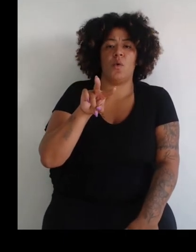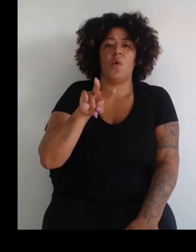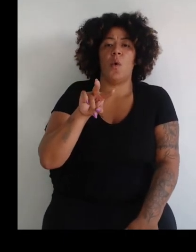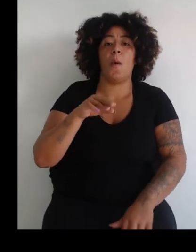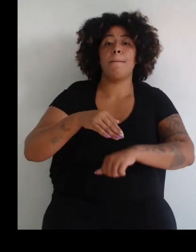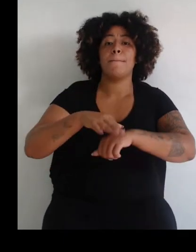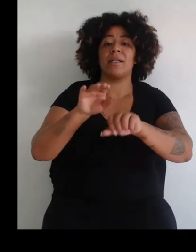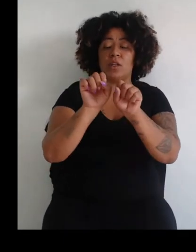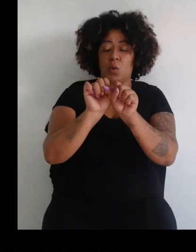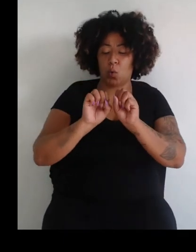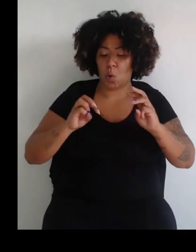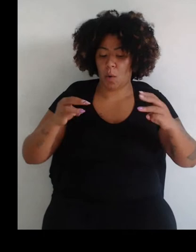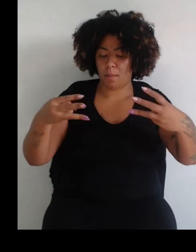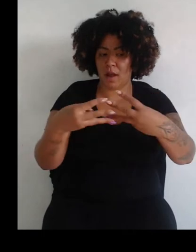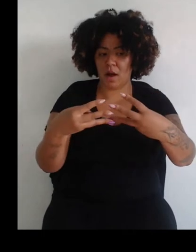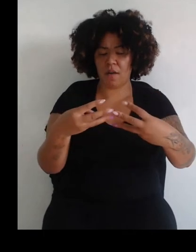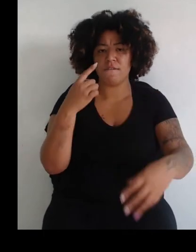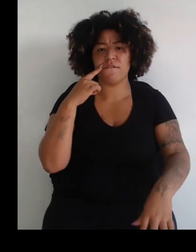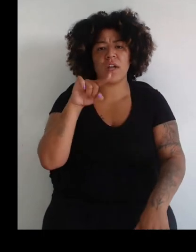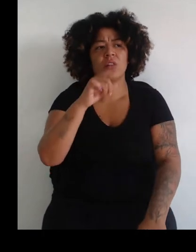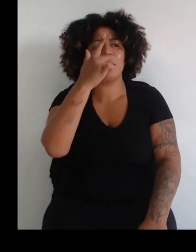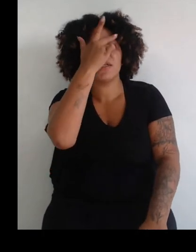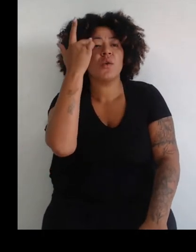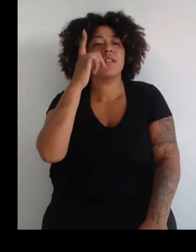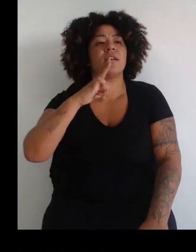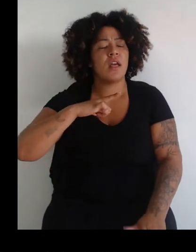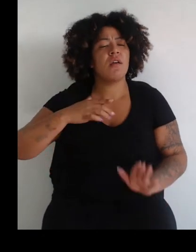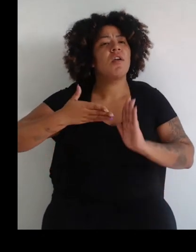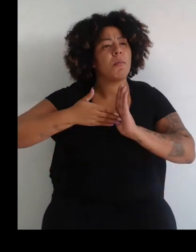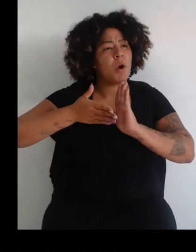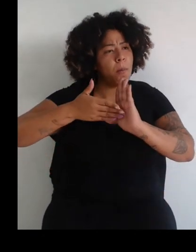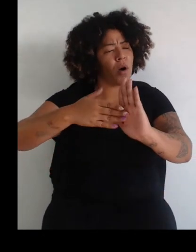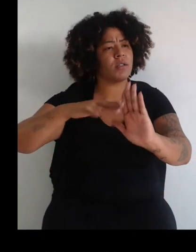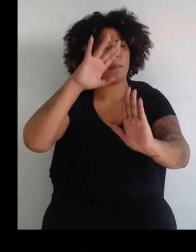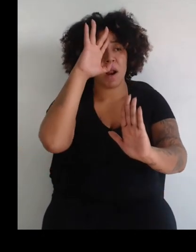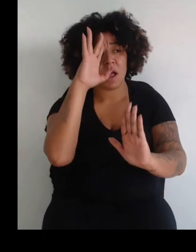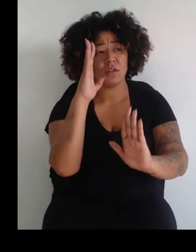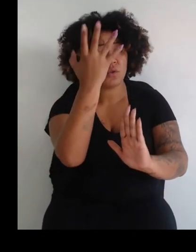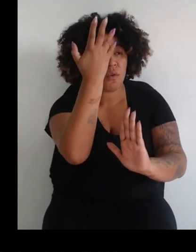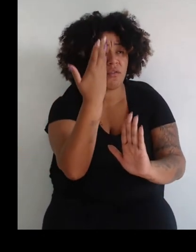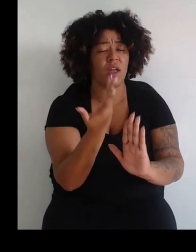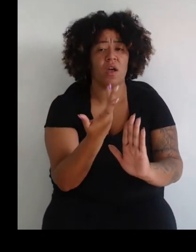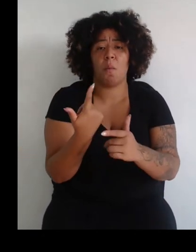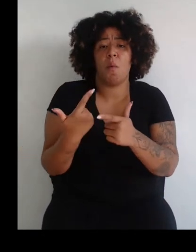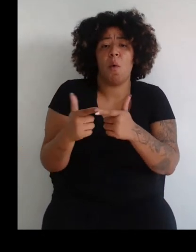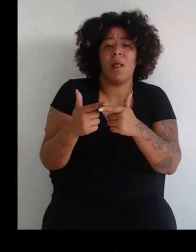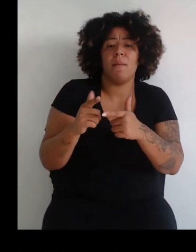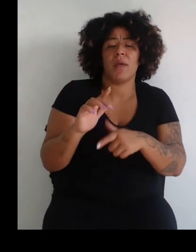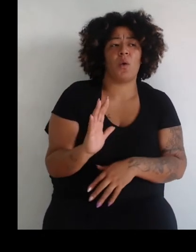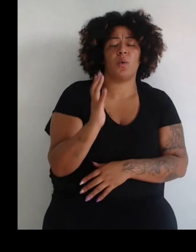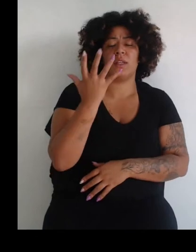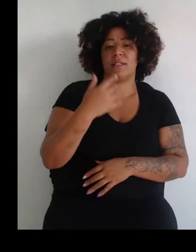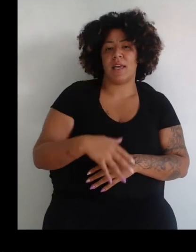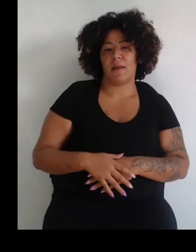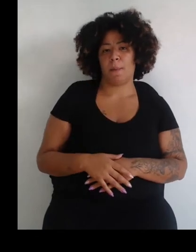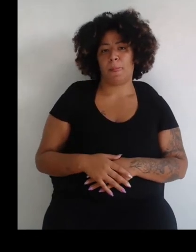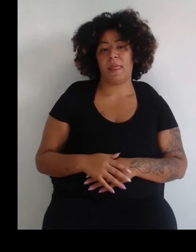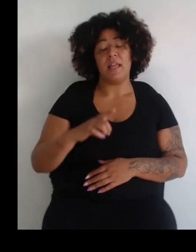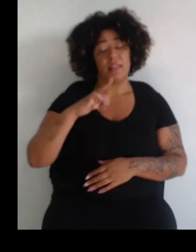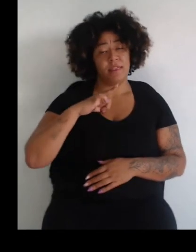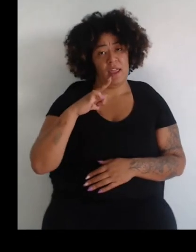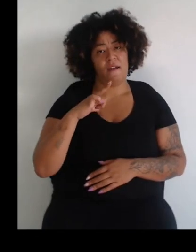oferecendo soluções para o problema da homossexualidade o comandante Robert